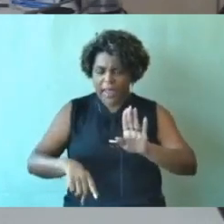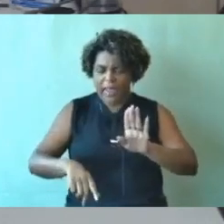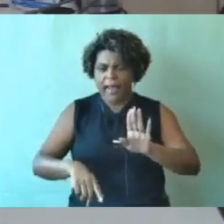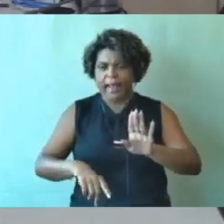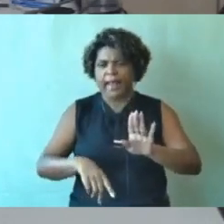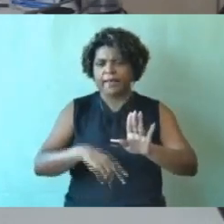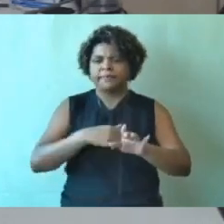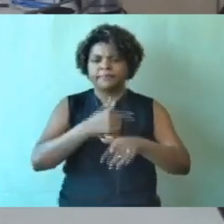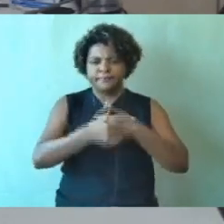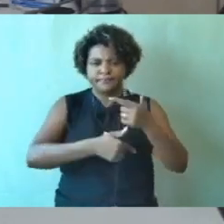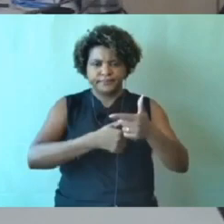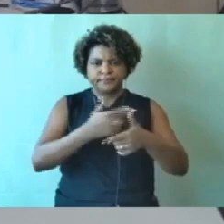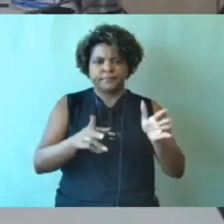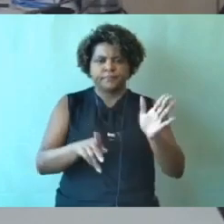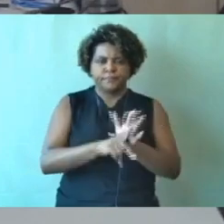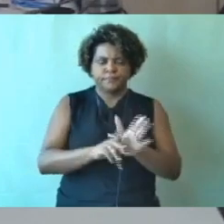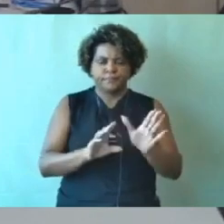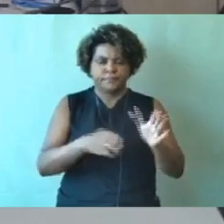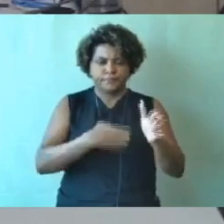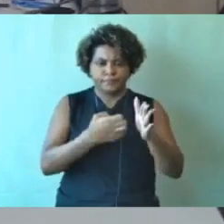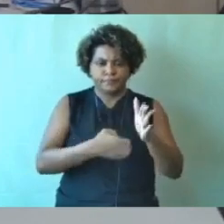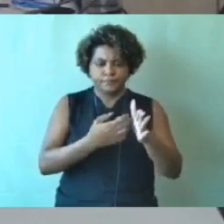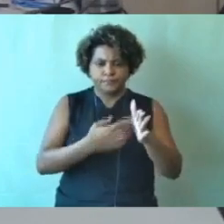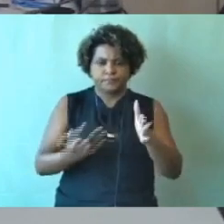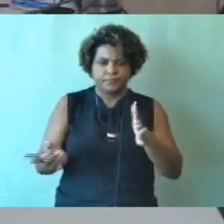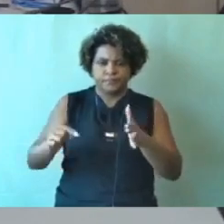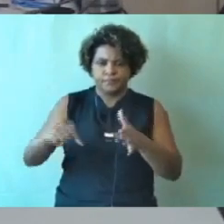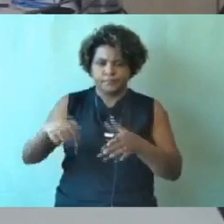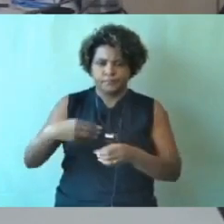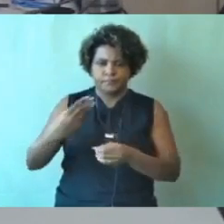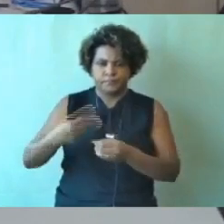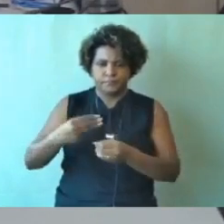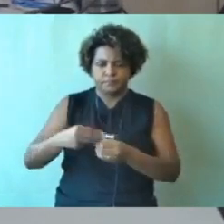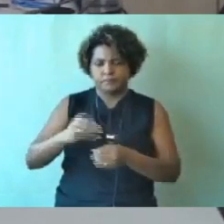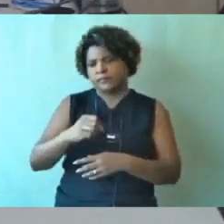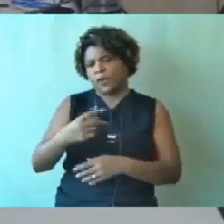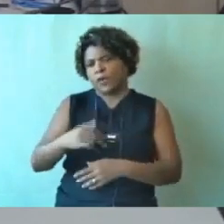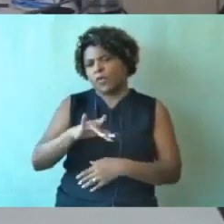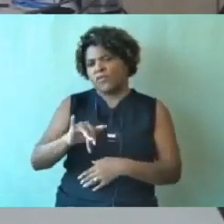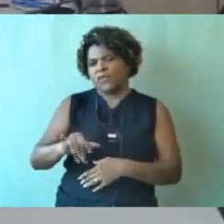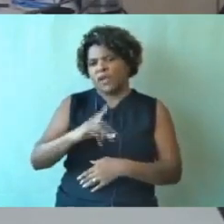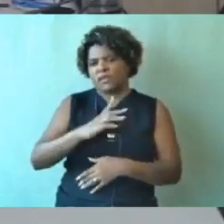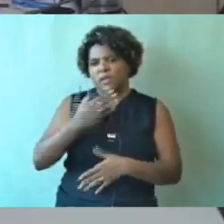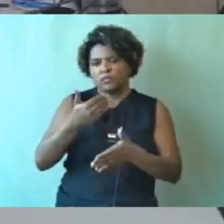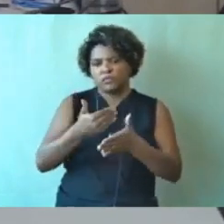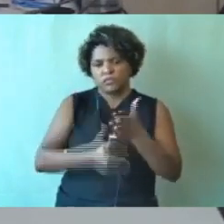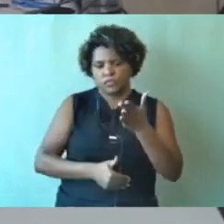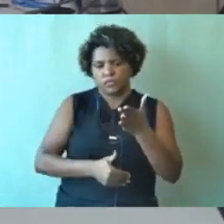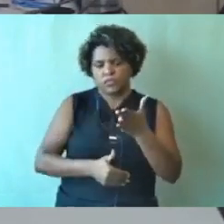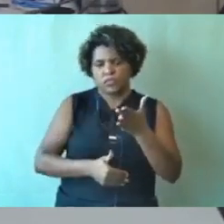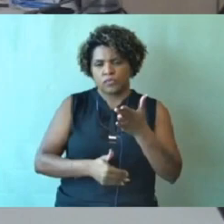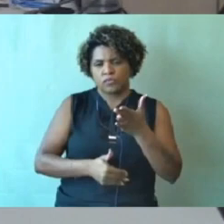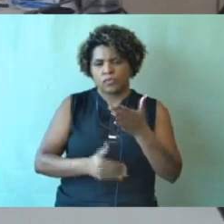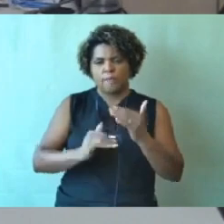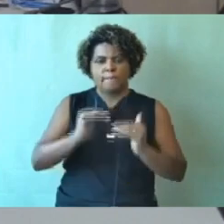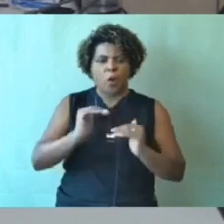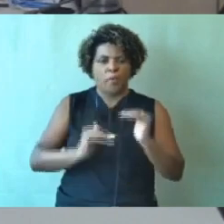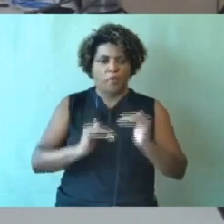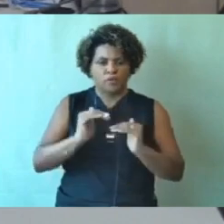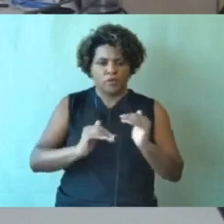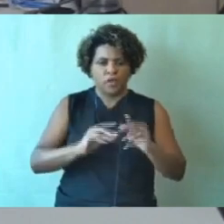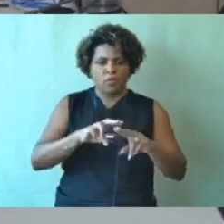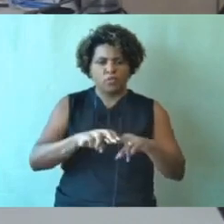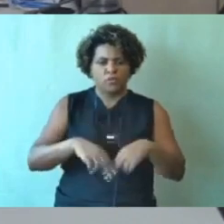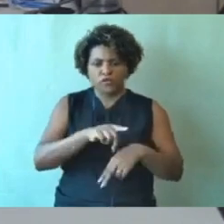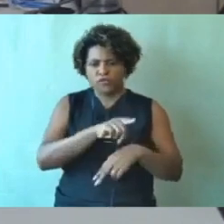que vêm ao município, ou eles, na verdade, estarão amortizados só proporcionalmente e, por isso, vocês estão financiando